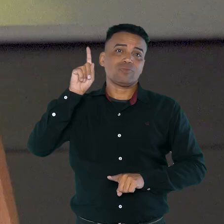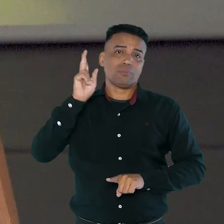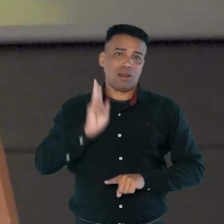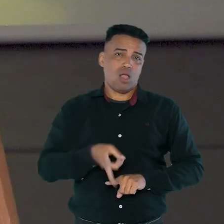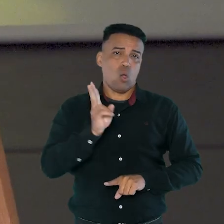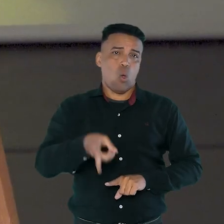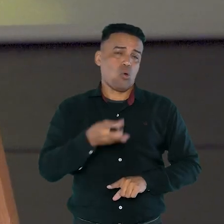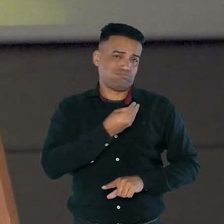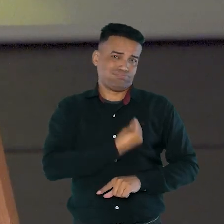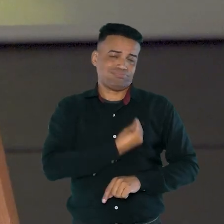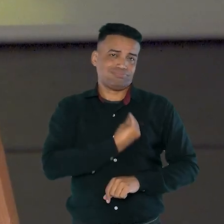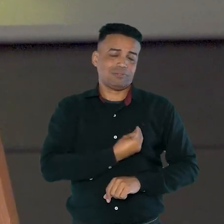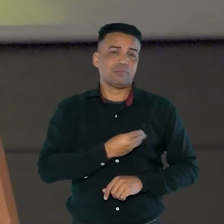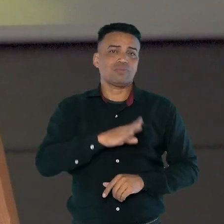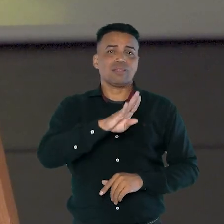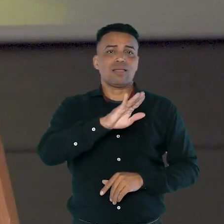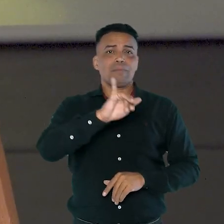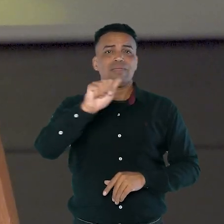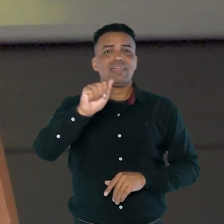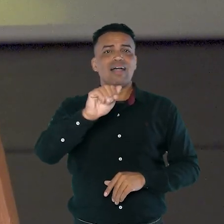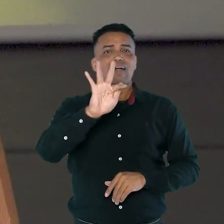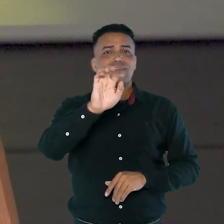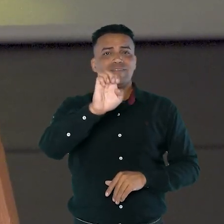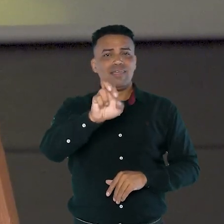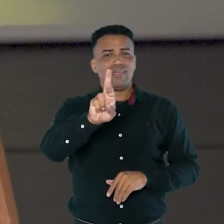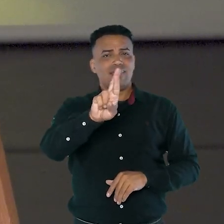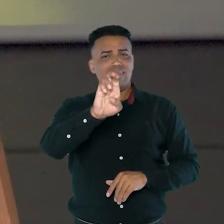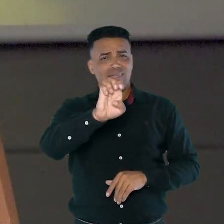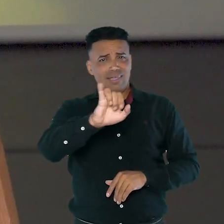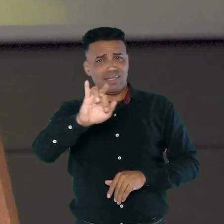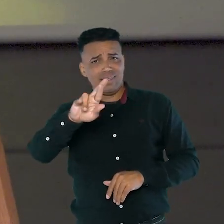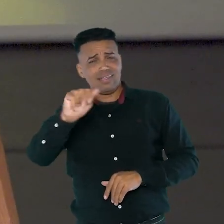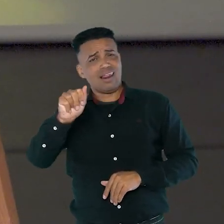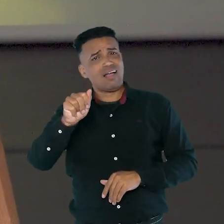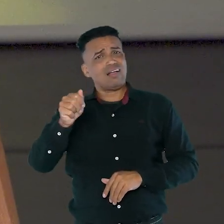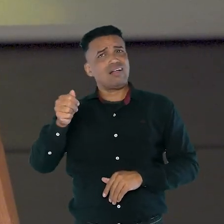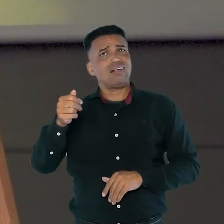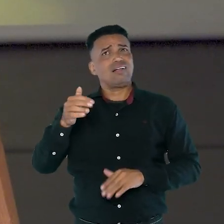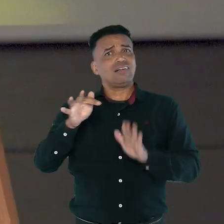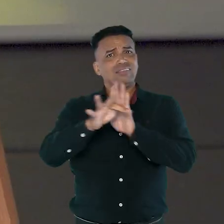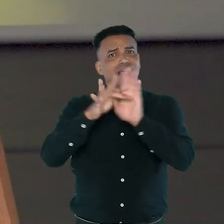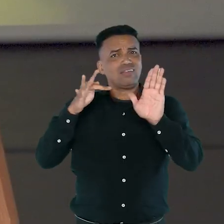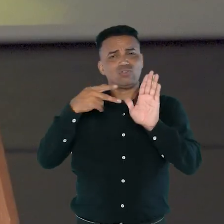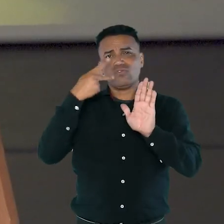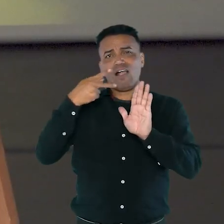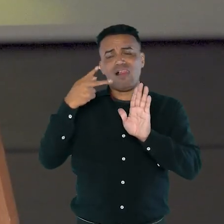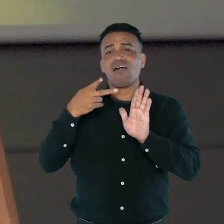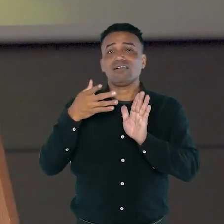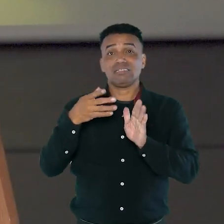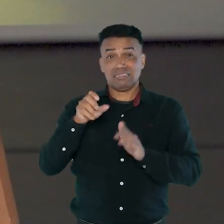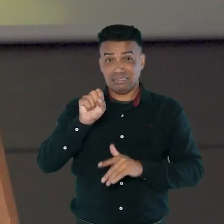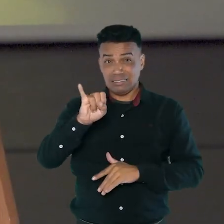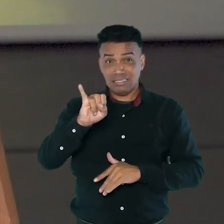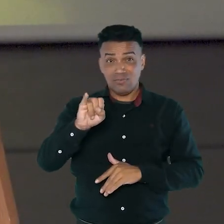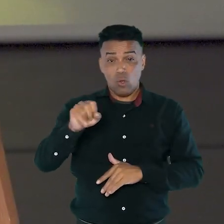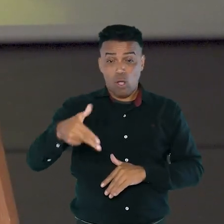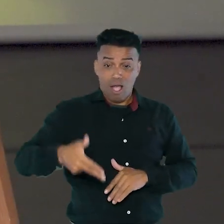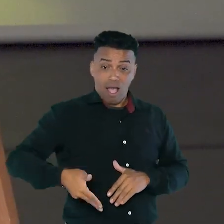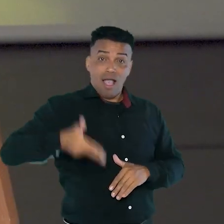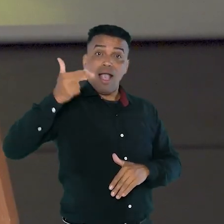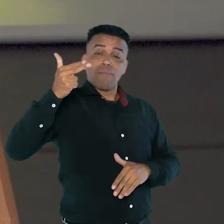né? Aí a Bia Ferreira chega e fala assim: se fosse armar, se arme